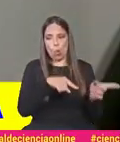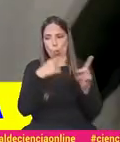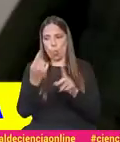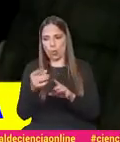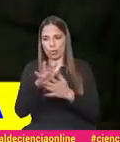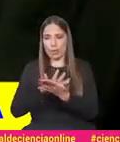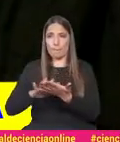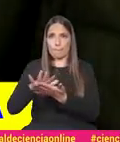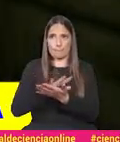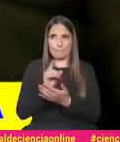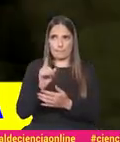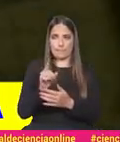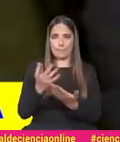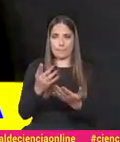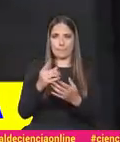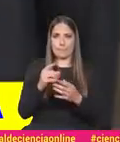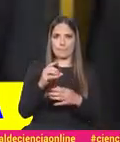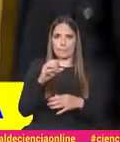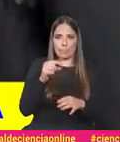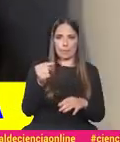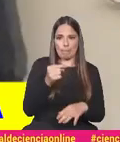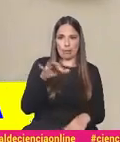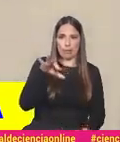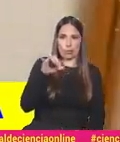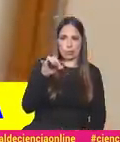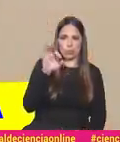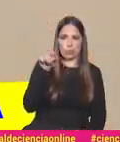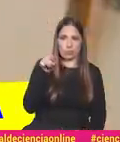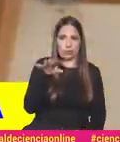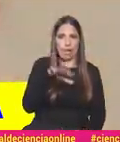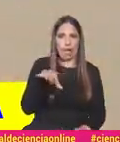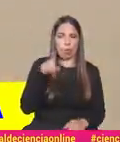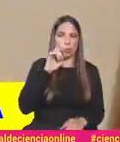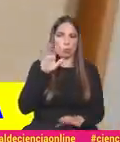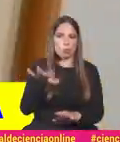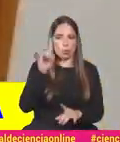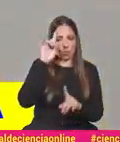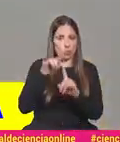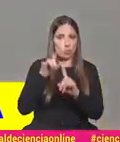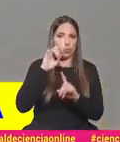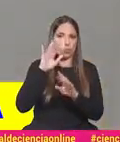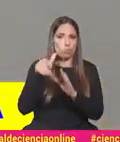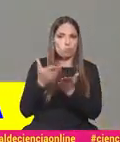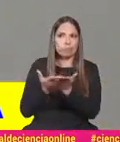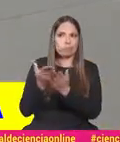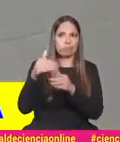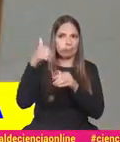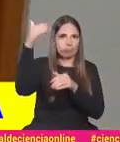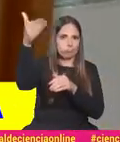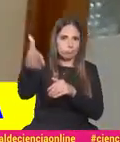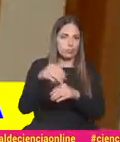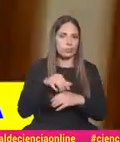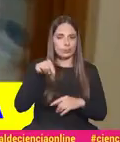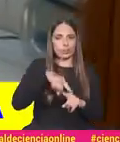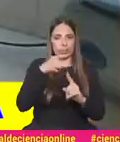coleção base, que se encontra a menos 18 graus e onde se conservam as sementes para preservação a longo prazo.